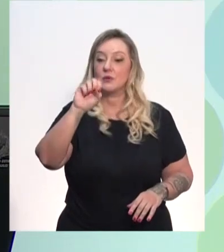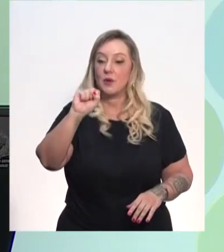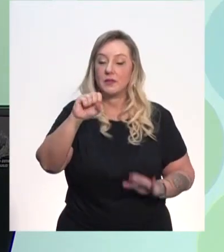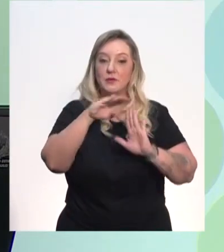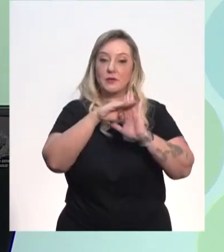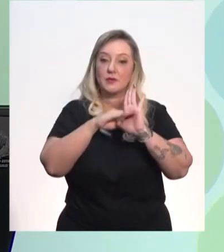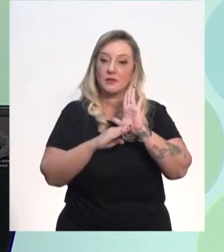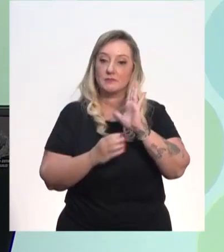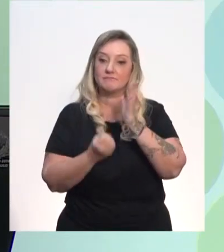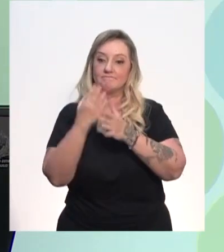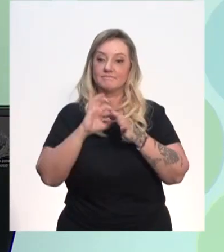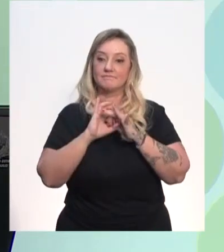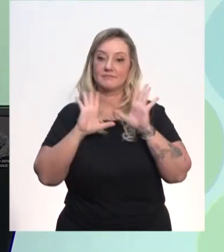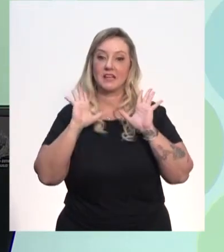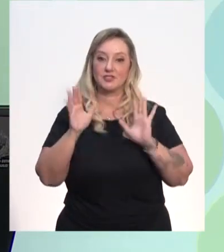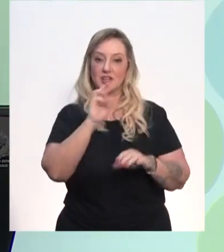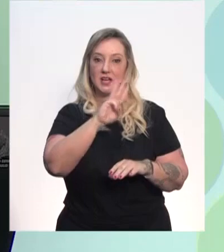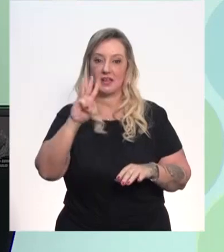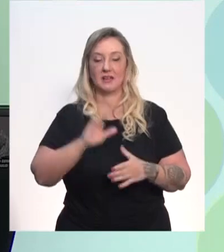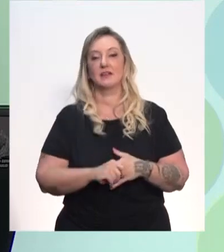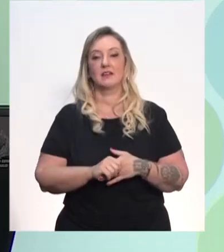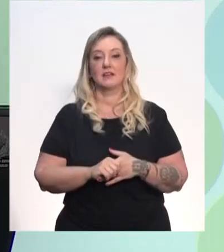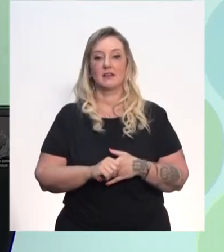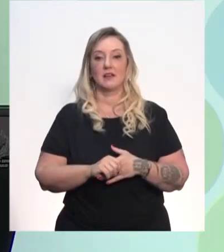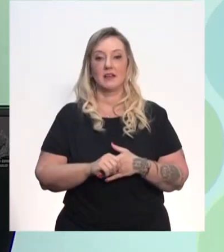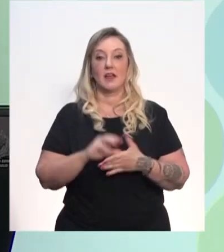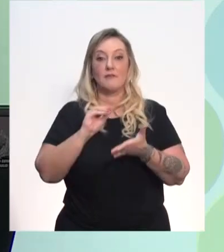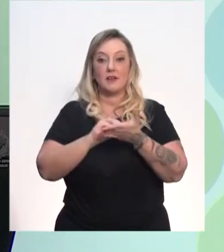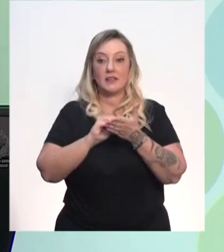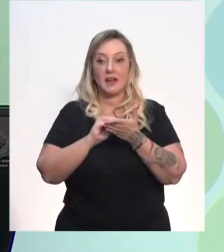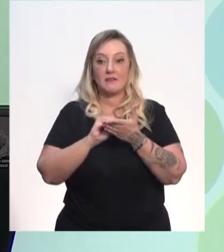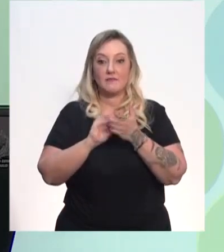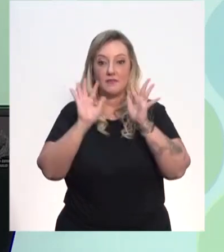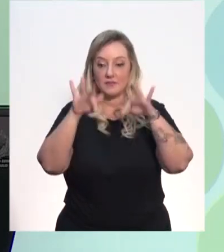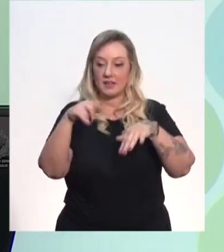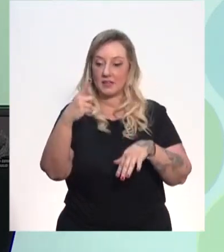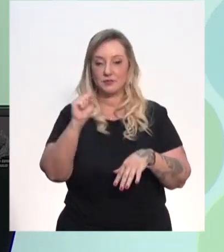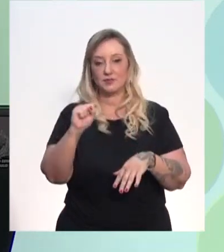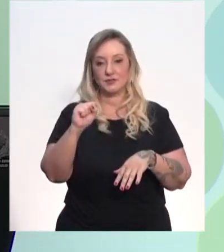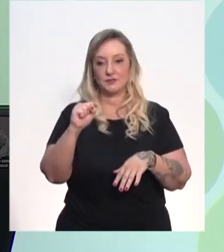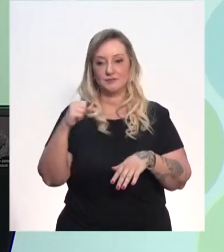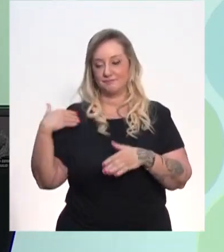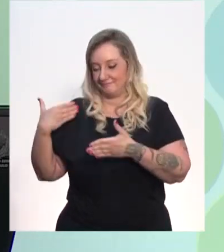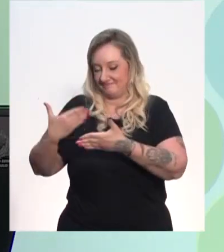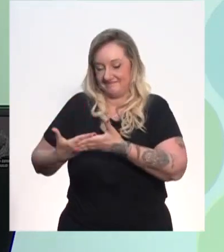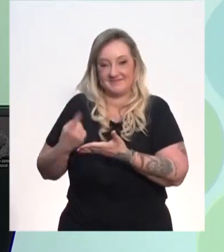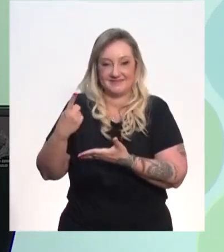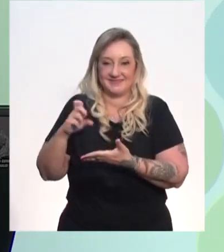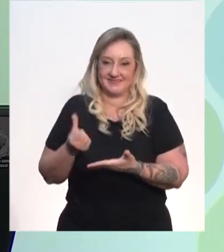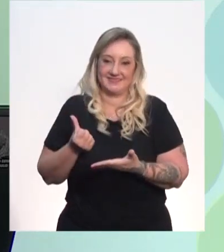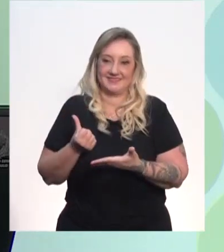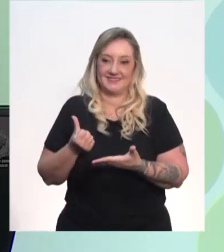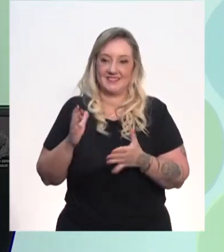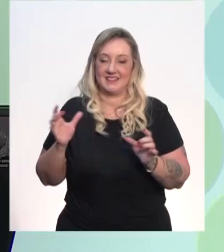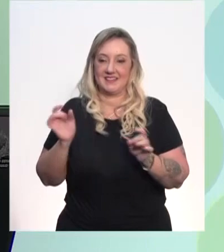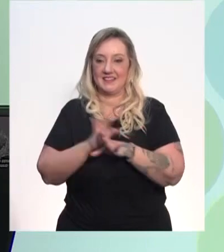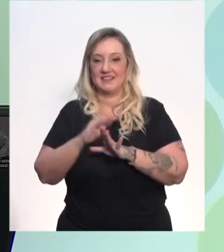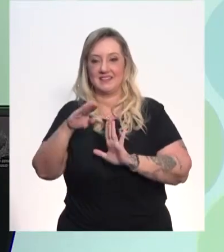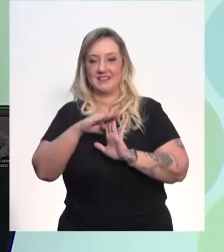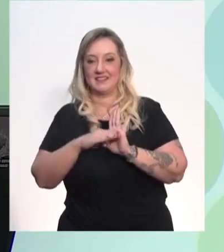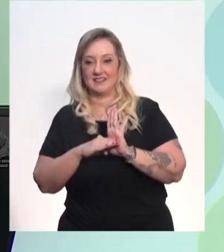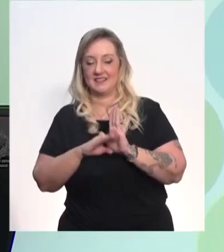No nosso AVEFAP, como eu mencionei, nós temos uma série de pautas que já estão disponibilizadas. Eu